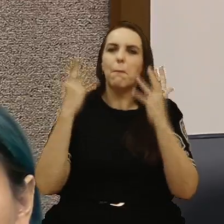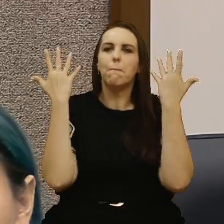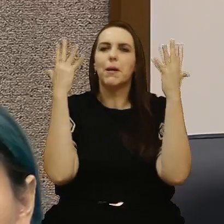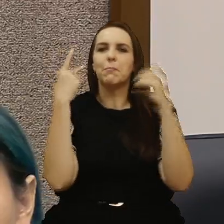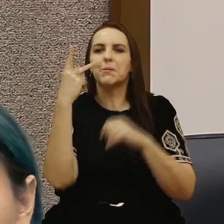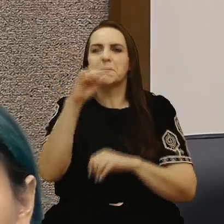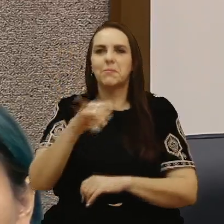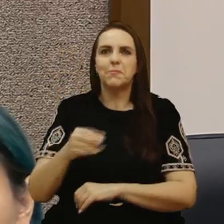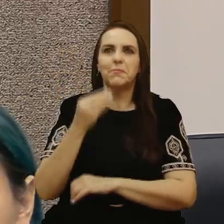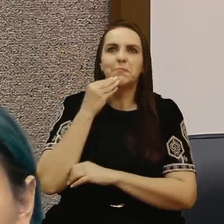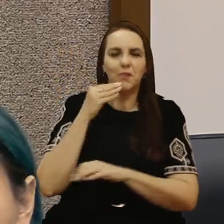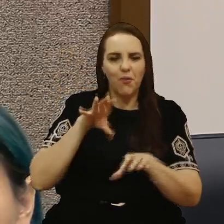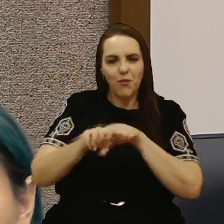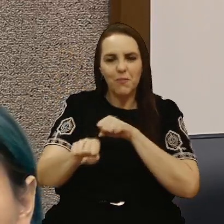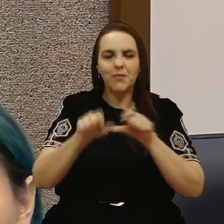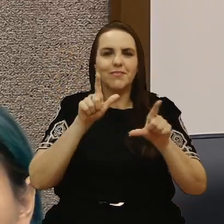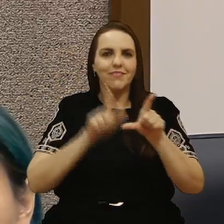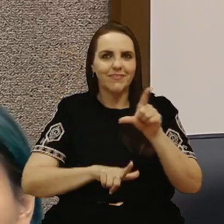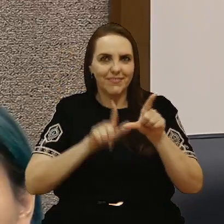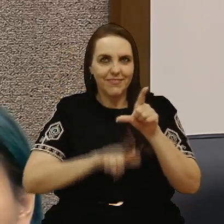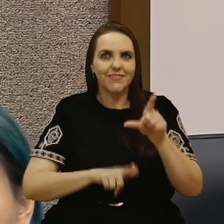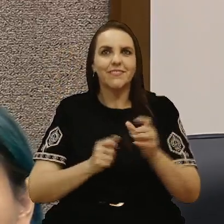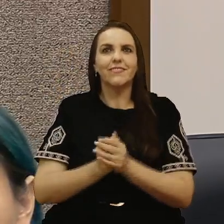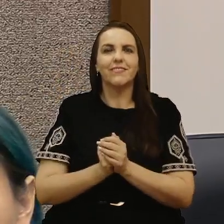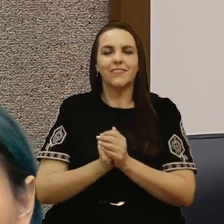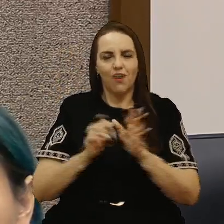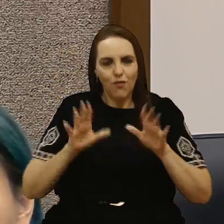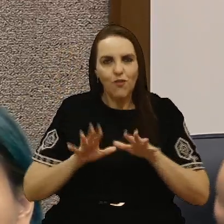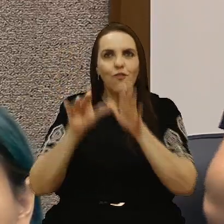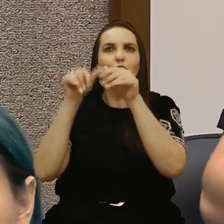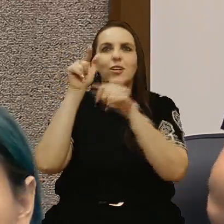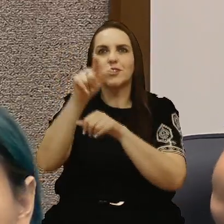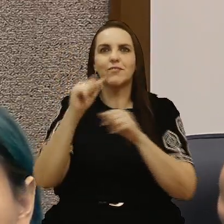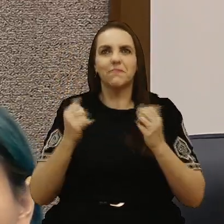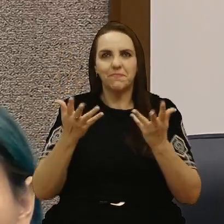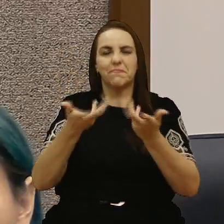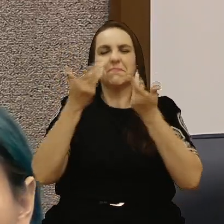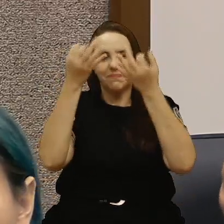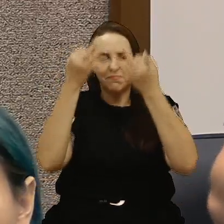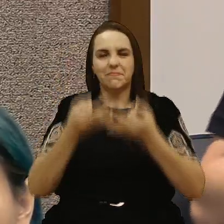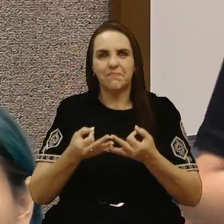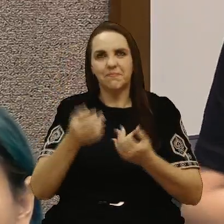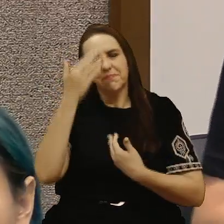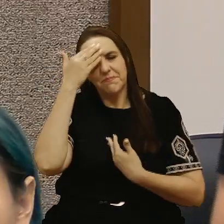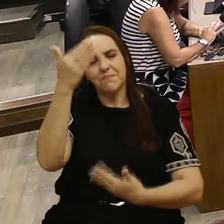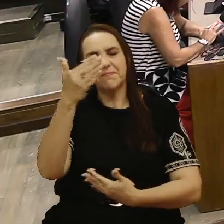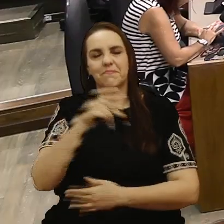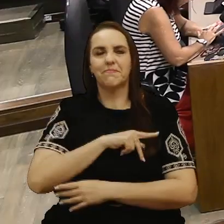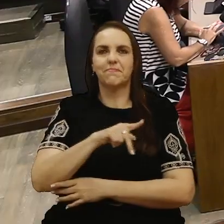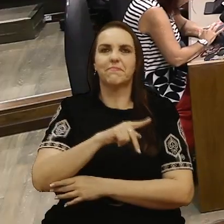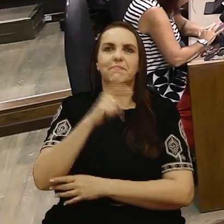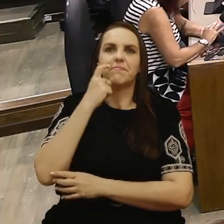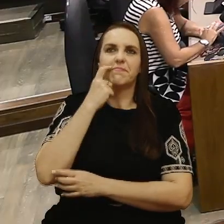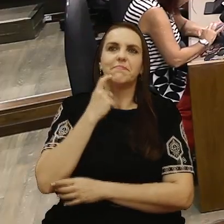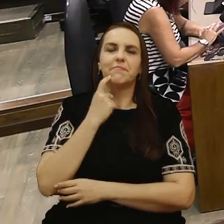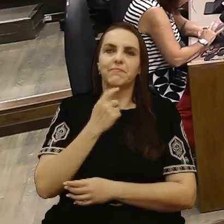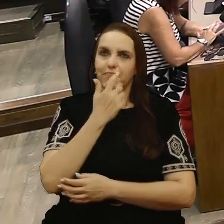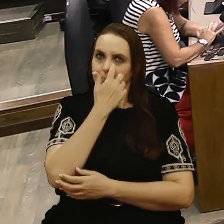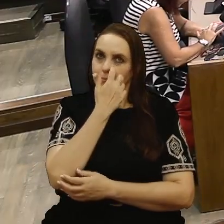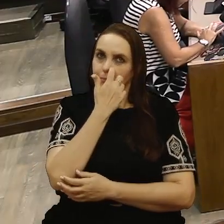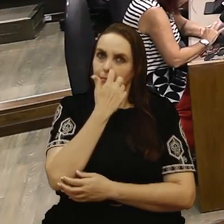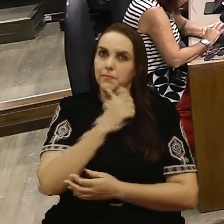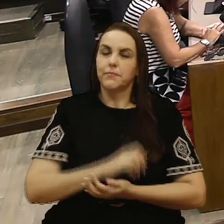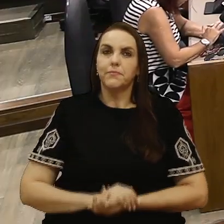tua formatura em letras. Voa que tu é um cara brilhante dentro da nossa sociedade. Obrigado, presidente Wagner. Próximo